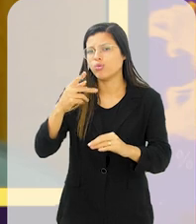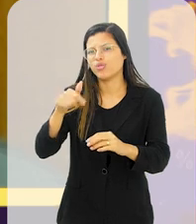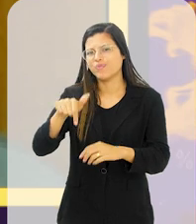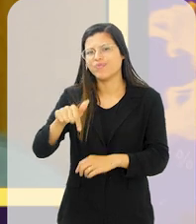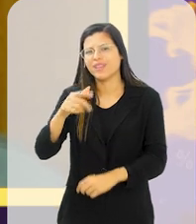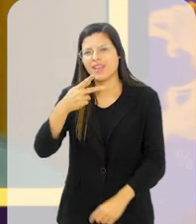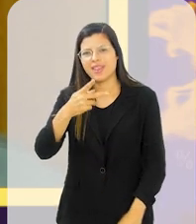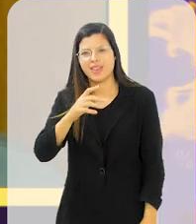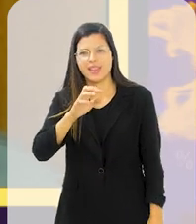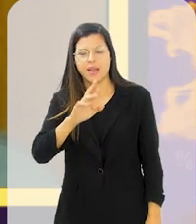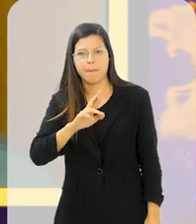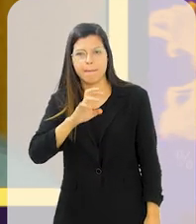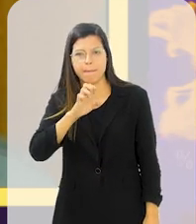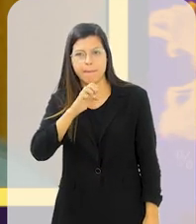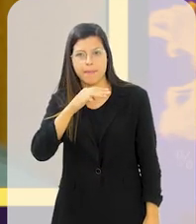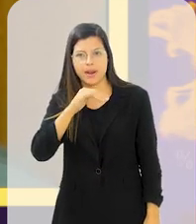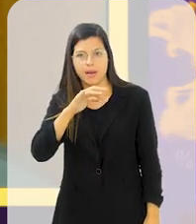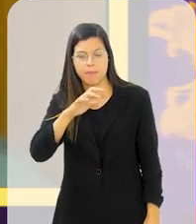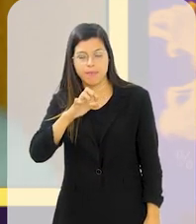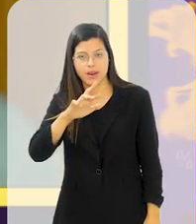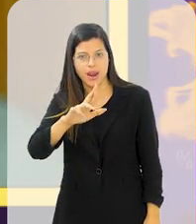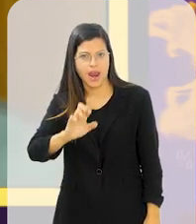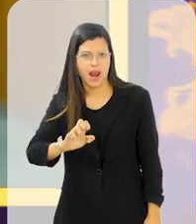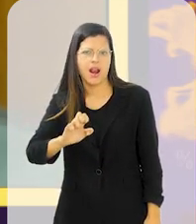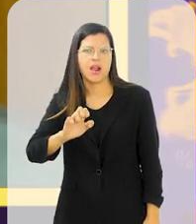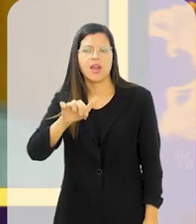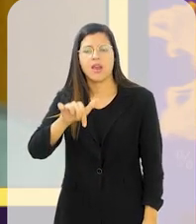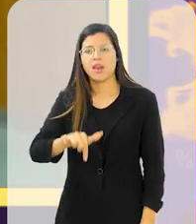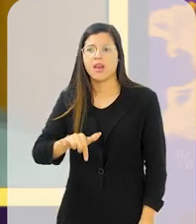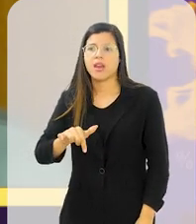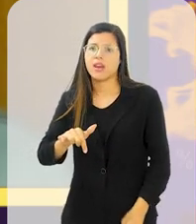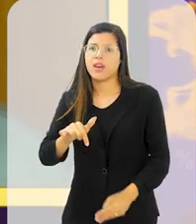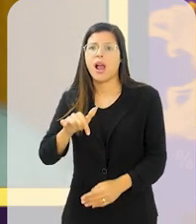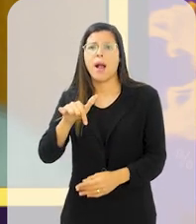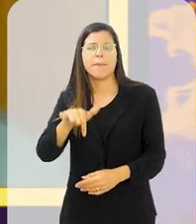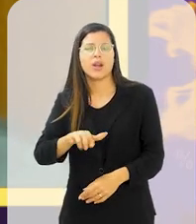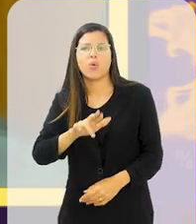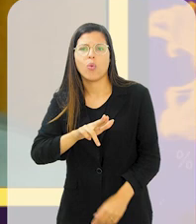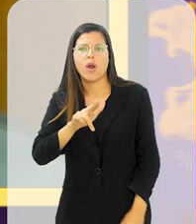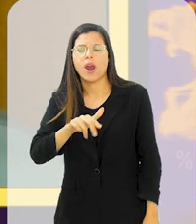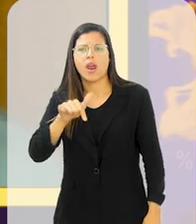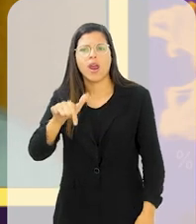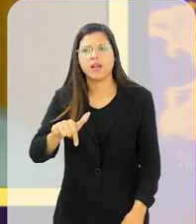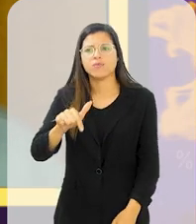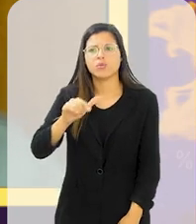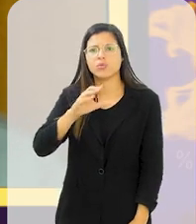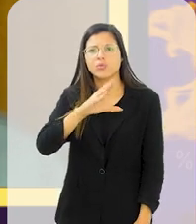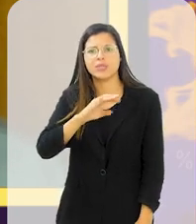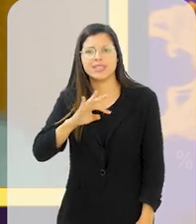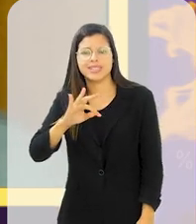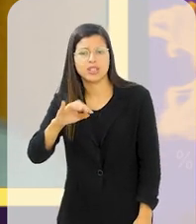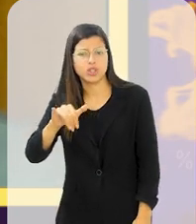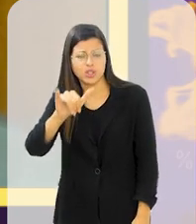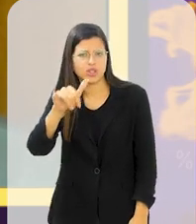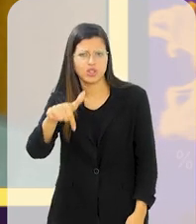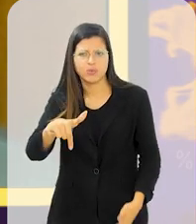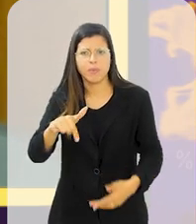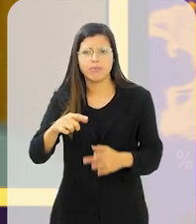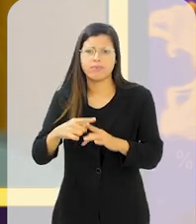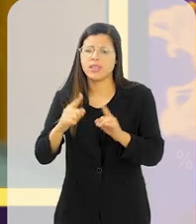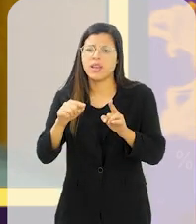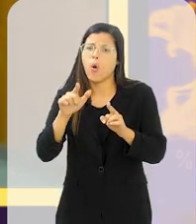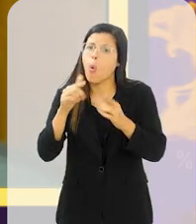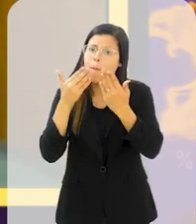Ah, mas nenhum deles é titular do City, porque nenhum deles é melhor do que o Odre, do que o De Bruyne. Agora, isso aí é uma questão específica